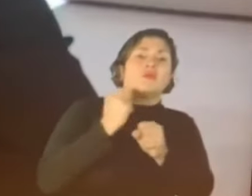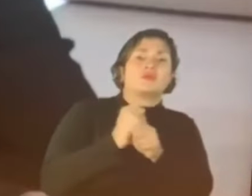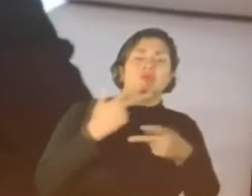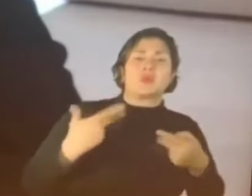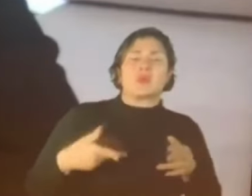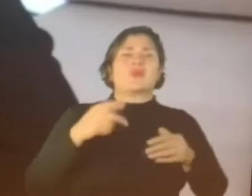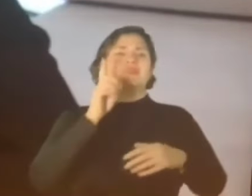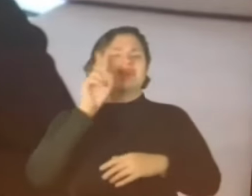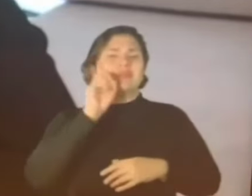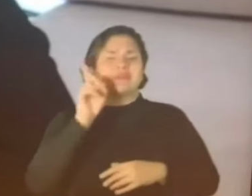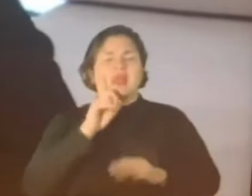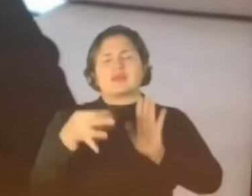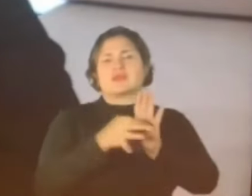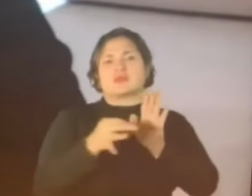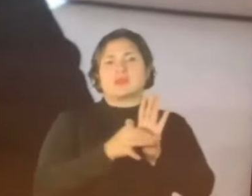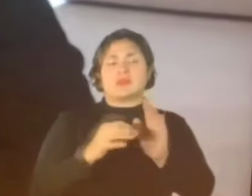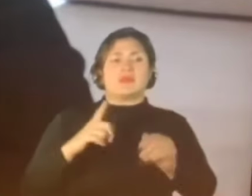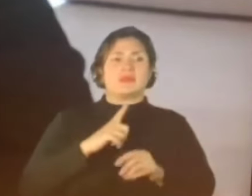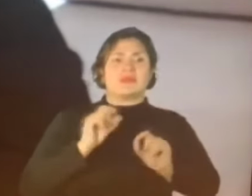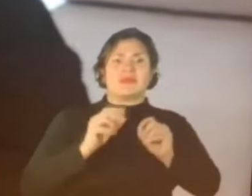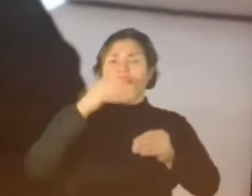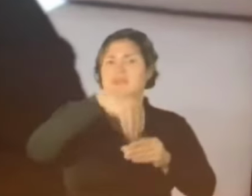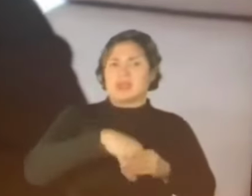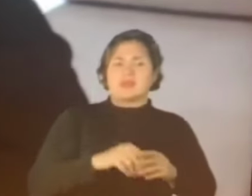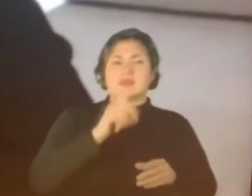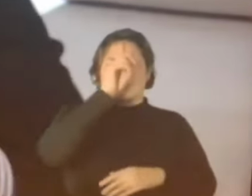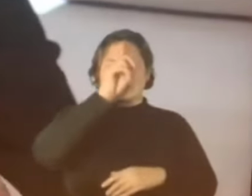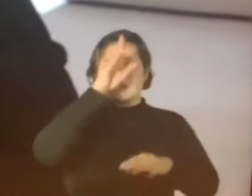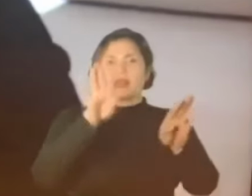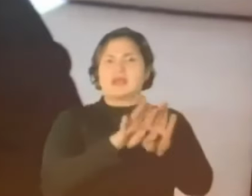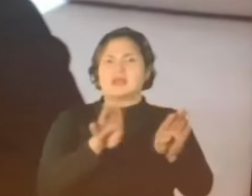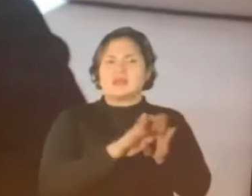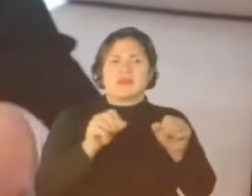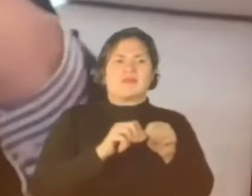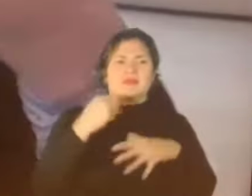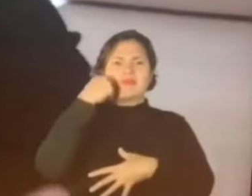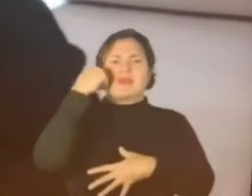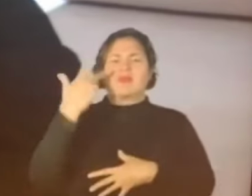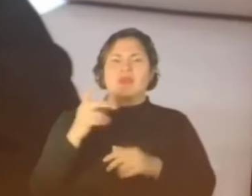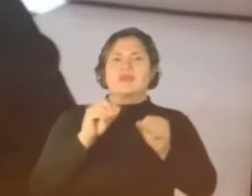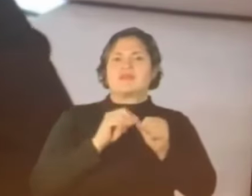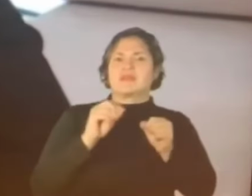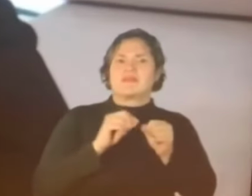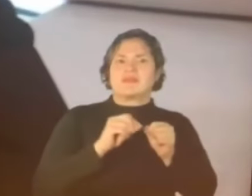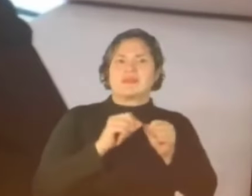alimentando aquilo que está na ação, criando constrangimentos,